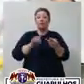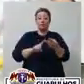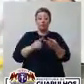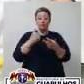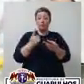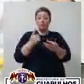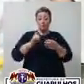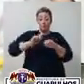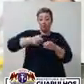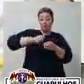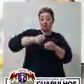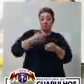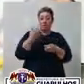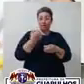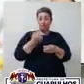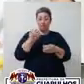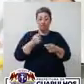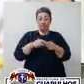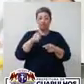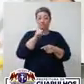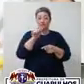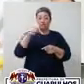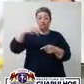100 ml de leite de coco.